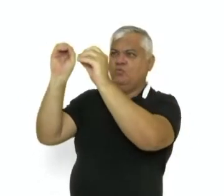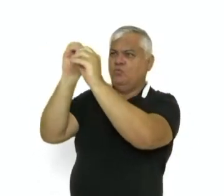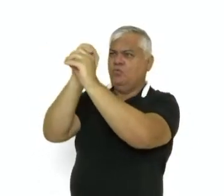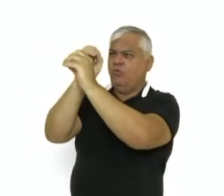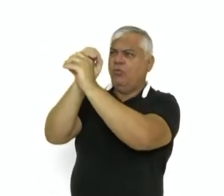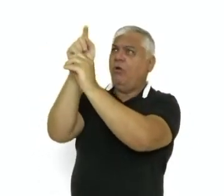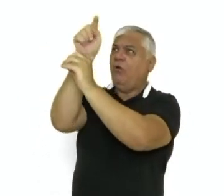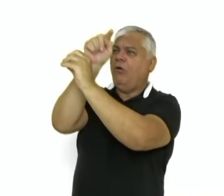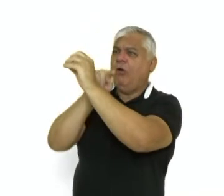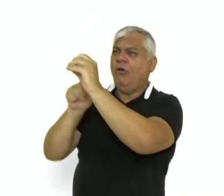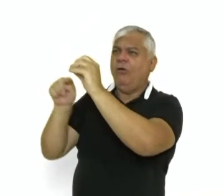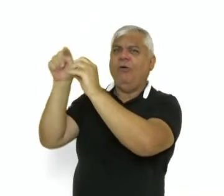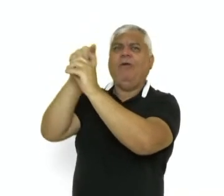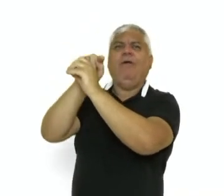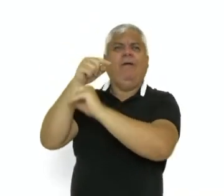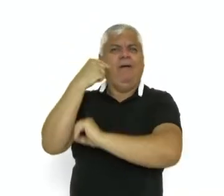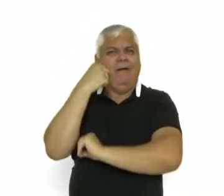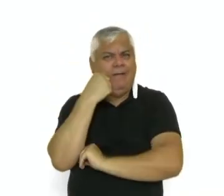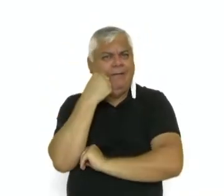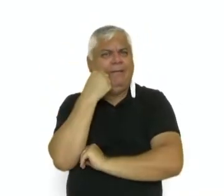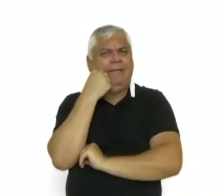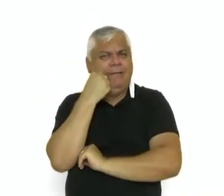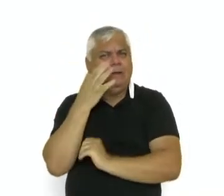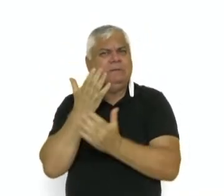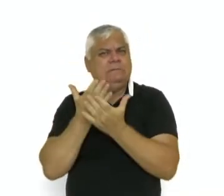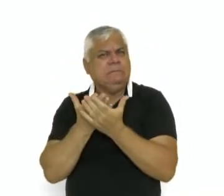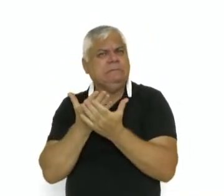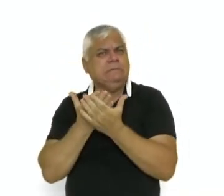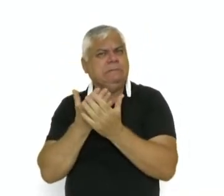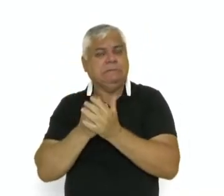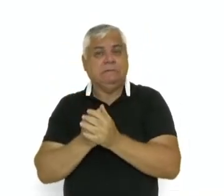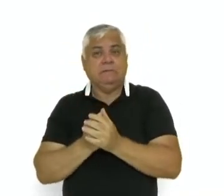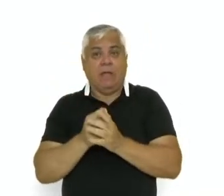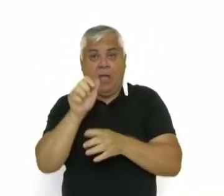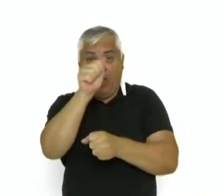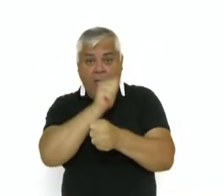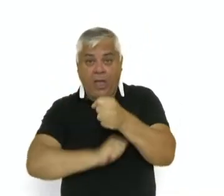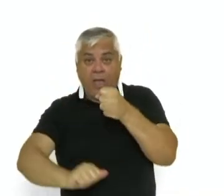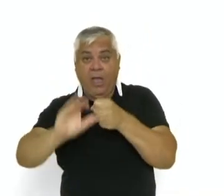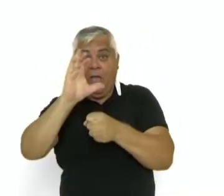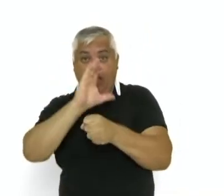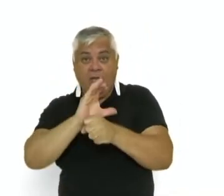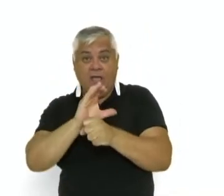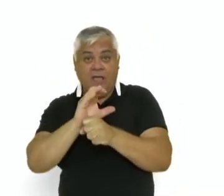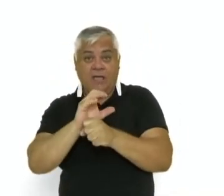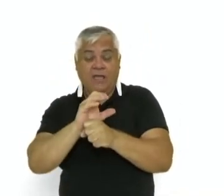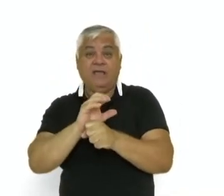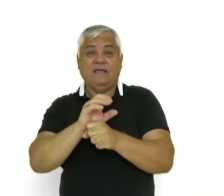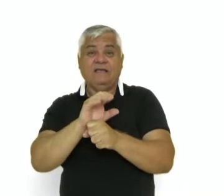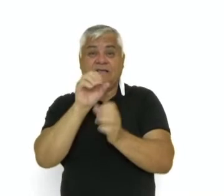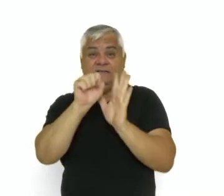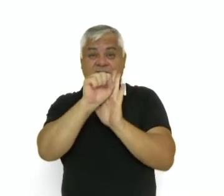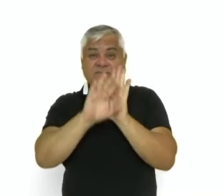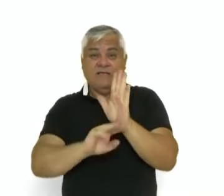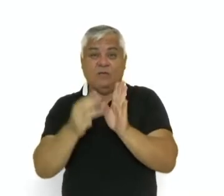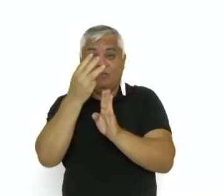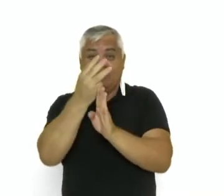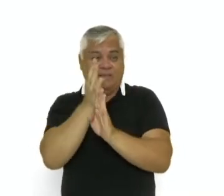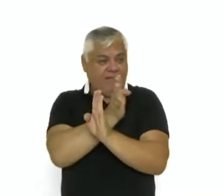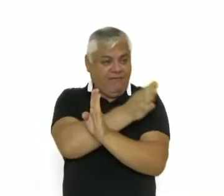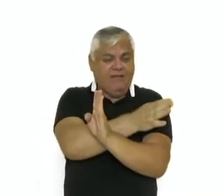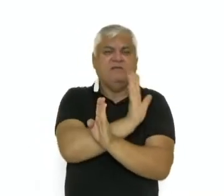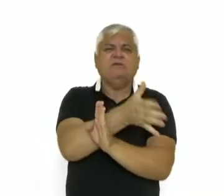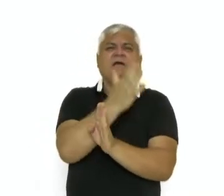significava que, desde antes do século III a.C., já se sabia que o formato da Terra era esférico.